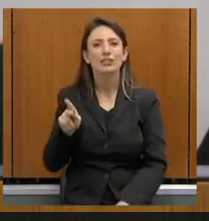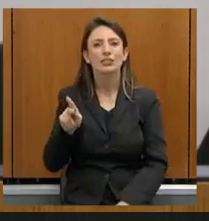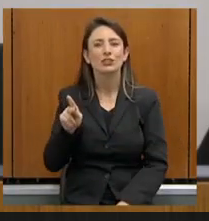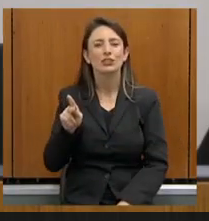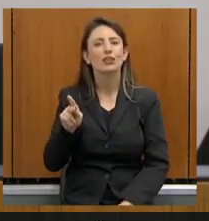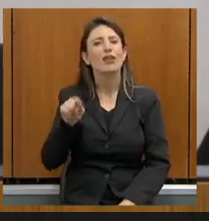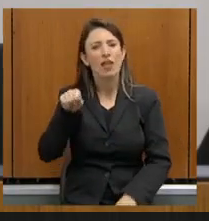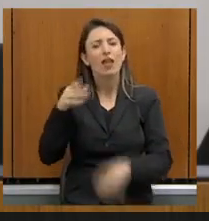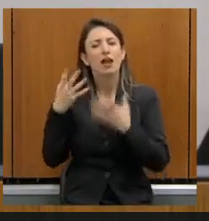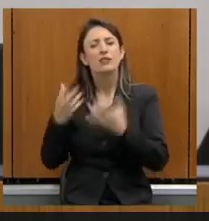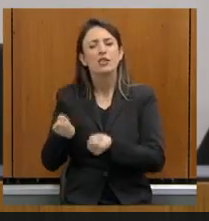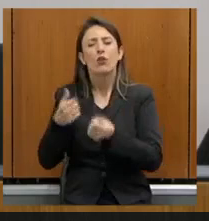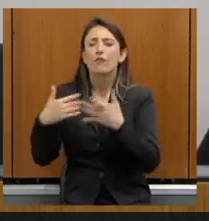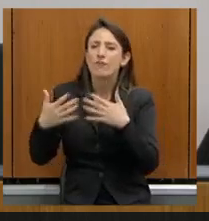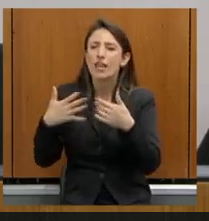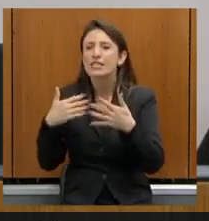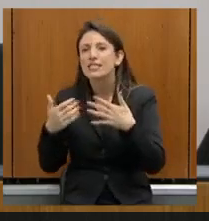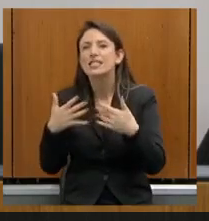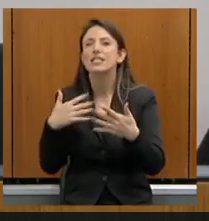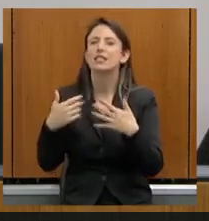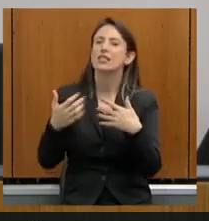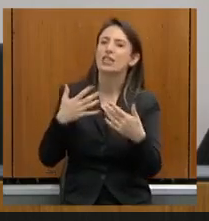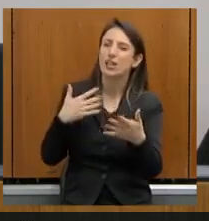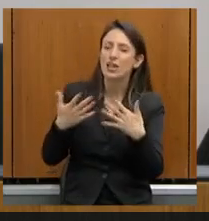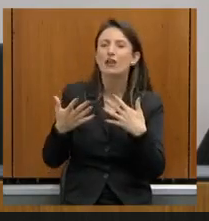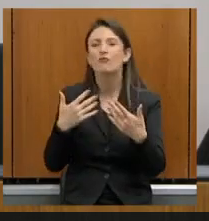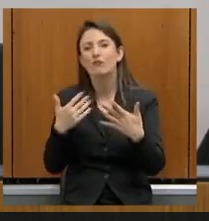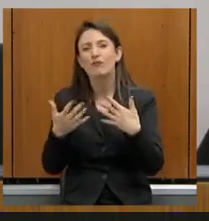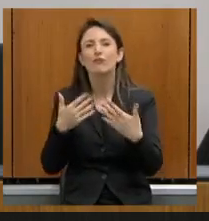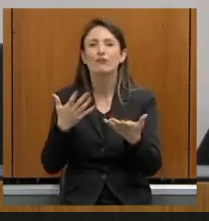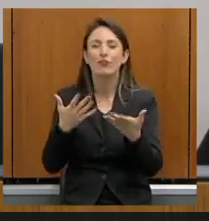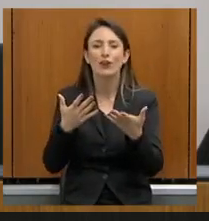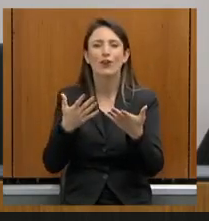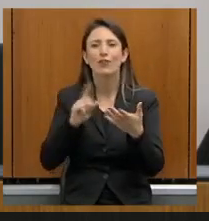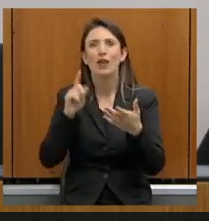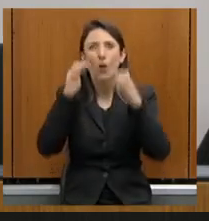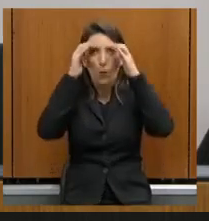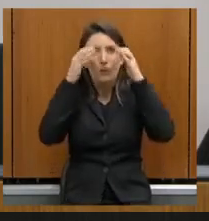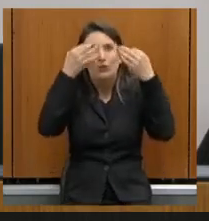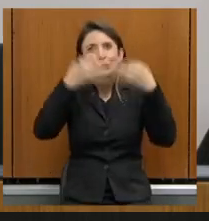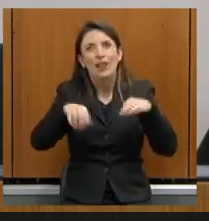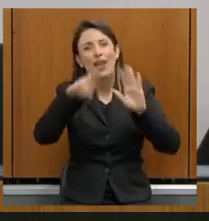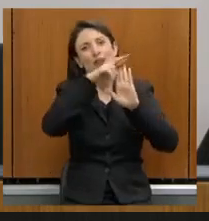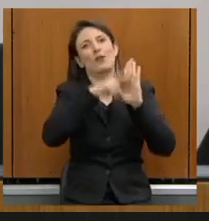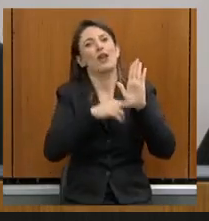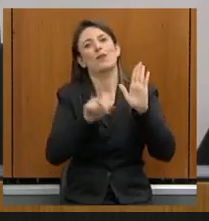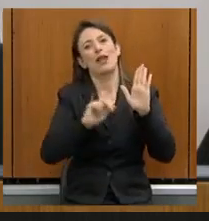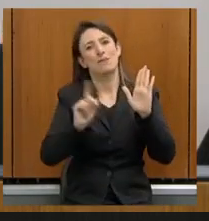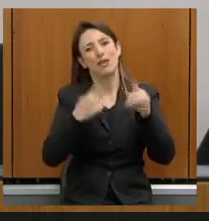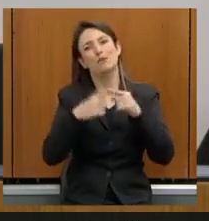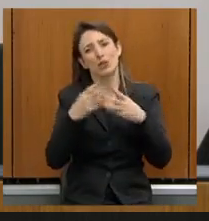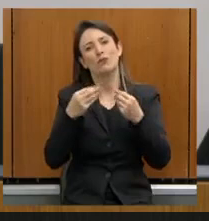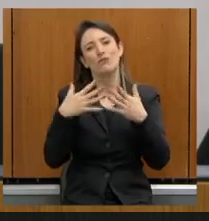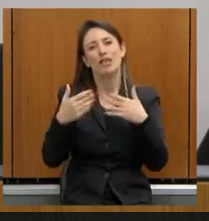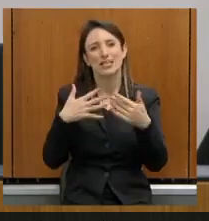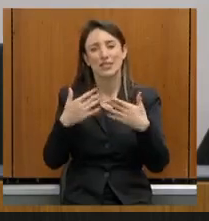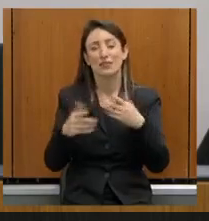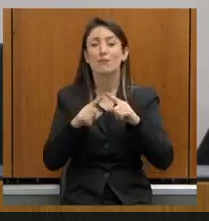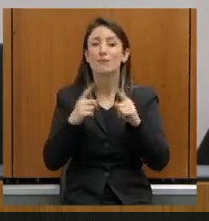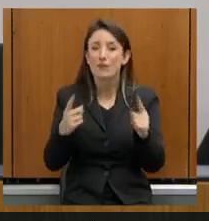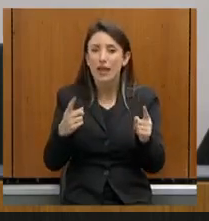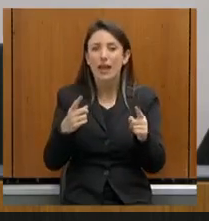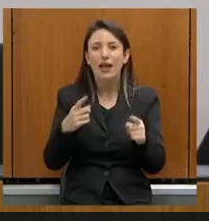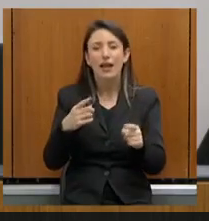foi flexível aqui nessa questão, estamos até ferindo um pouco aqui o regulamento. Mas, acredito que pelo fato de ter